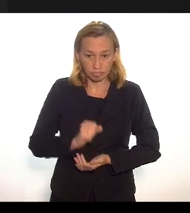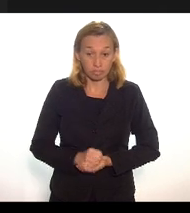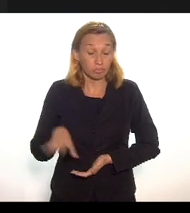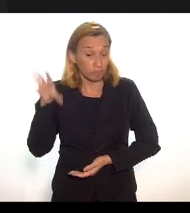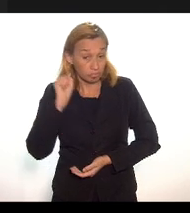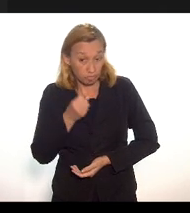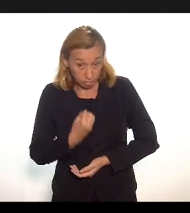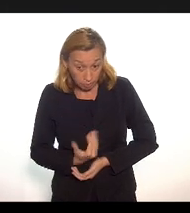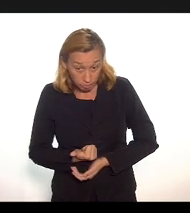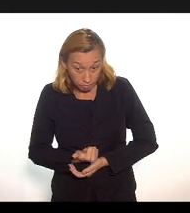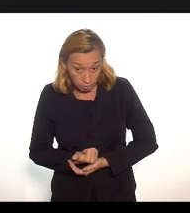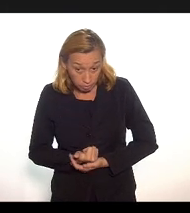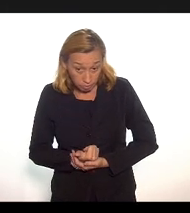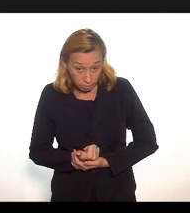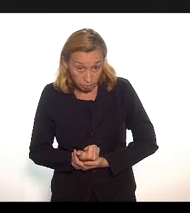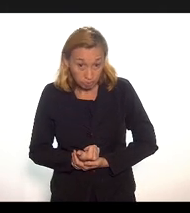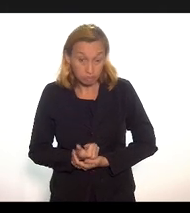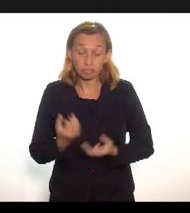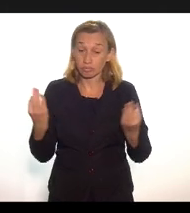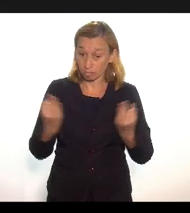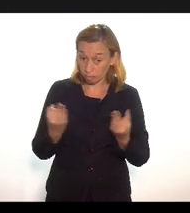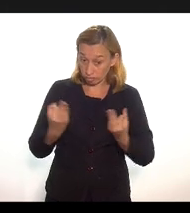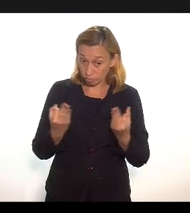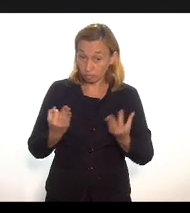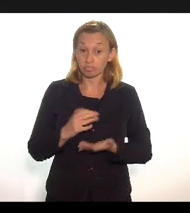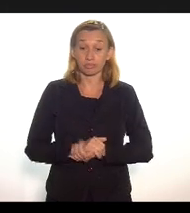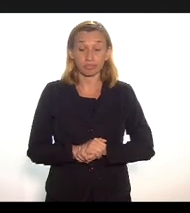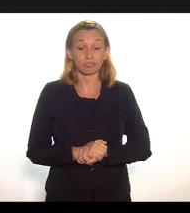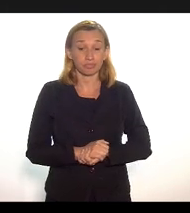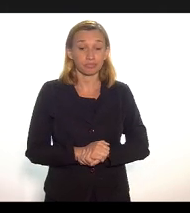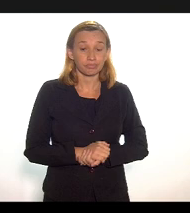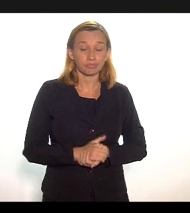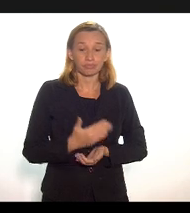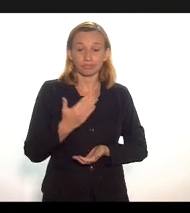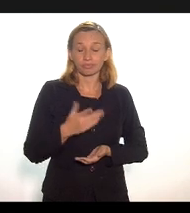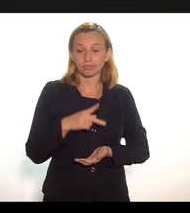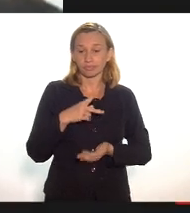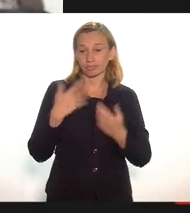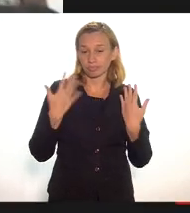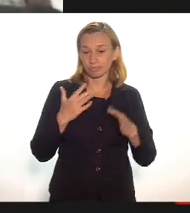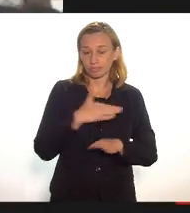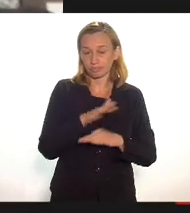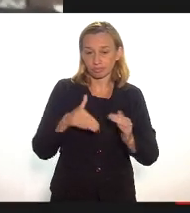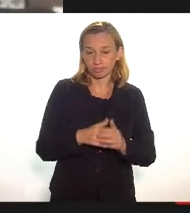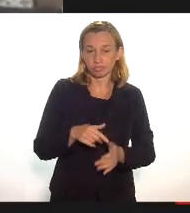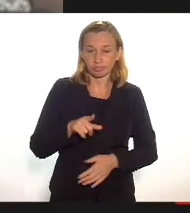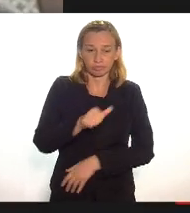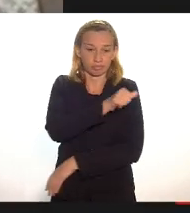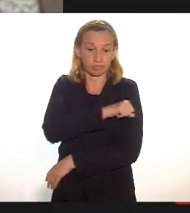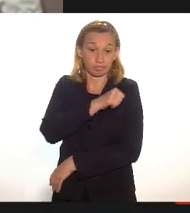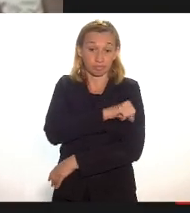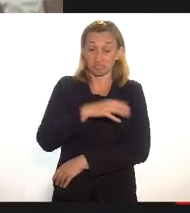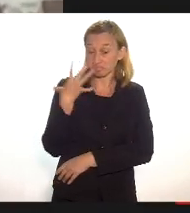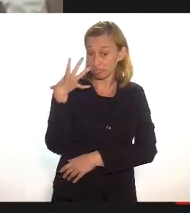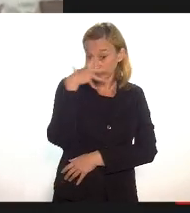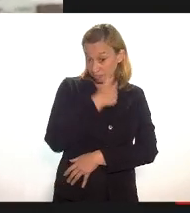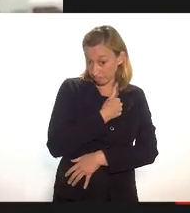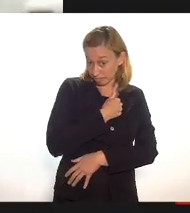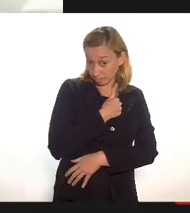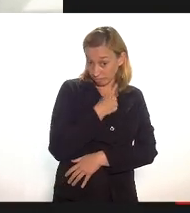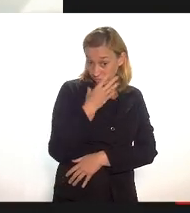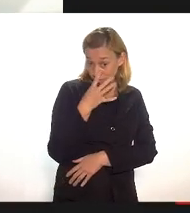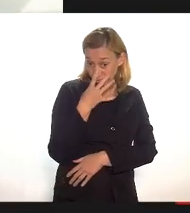bem? Ótimo. Está me ouvindo? Então, cumprimentar a todos. Rejane, você está muito bonita,